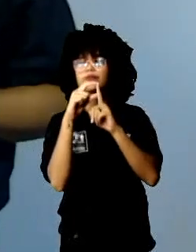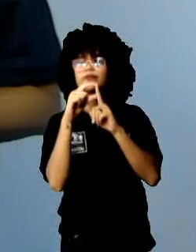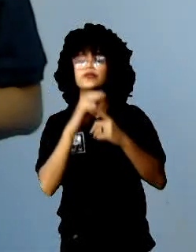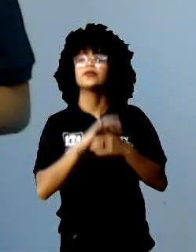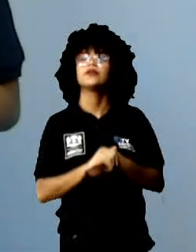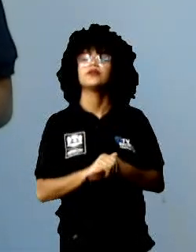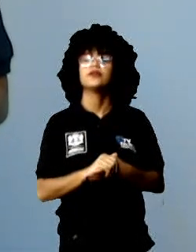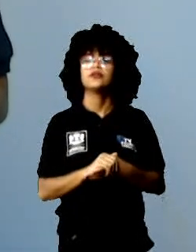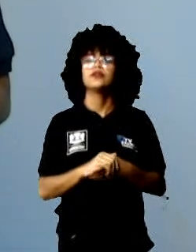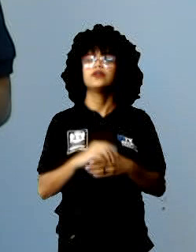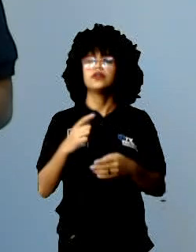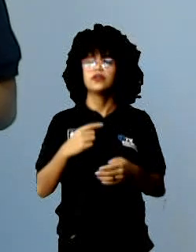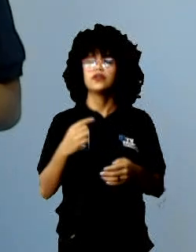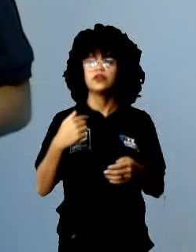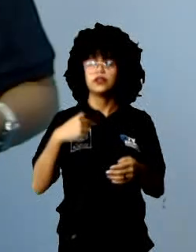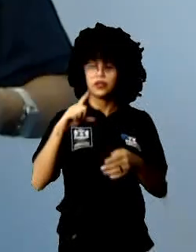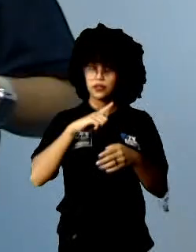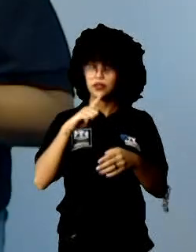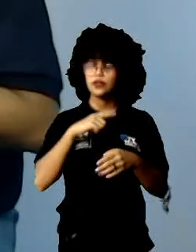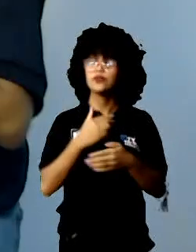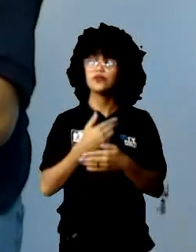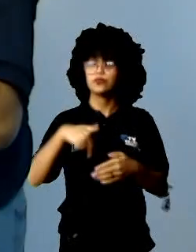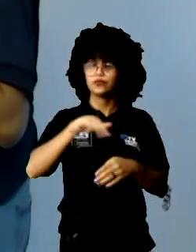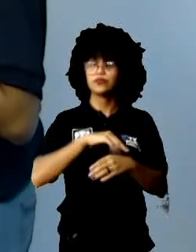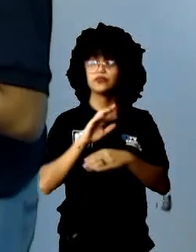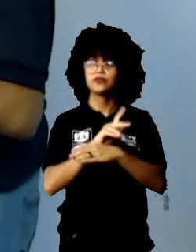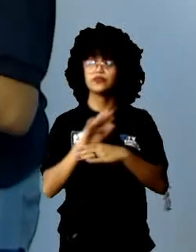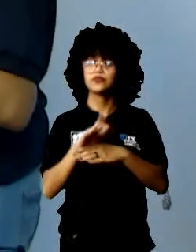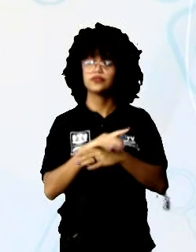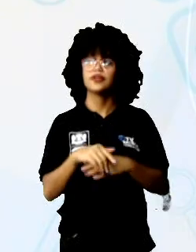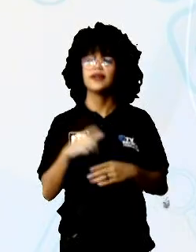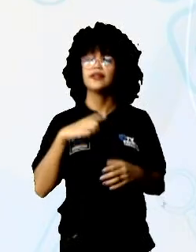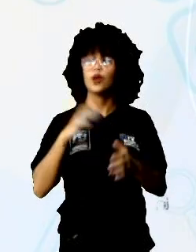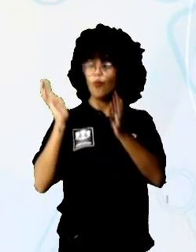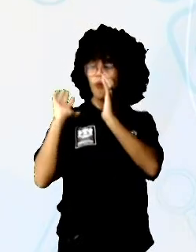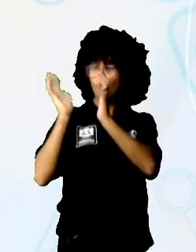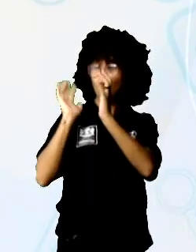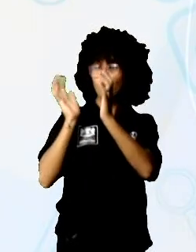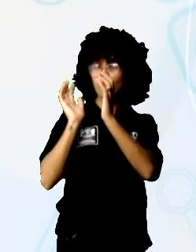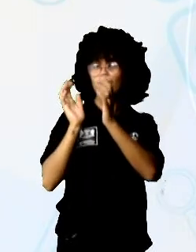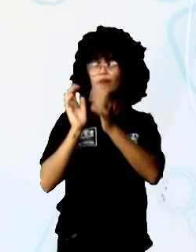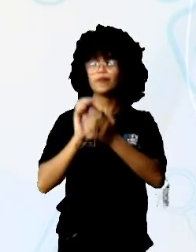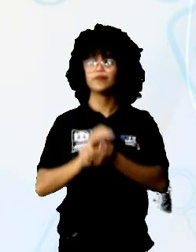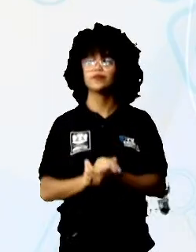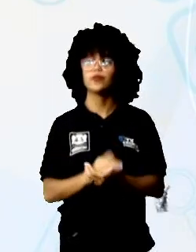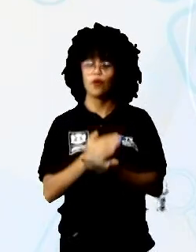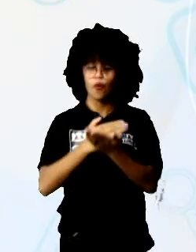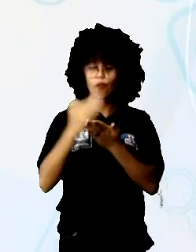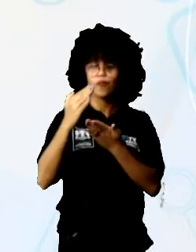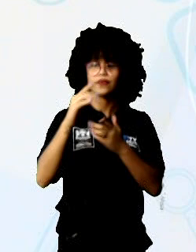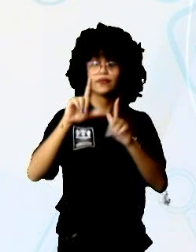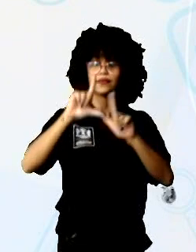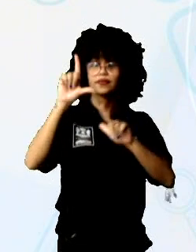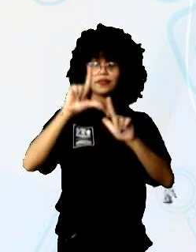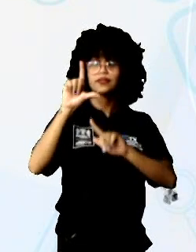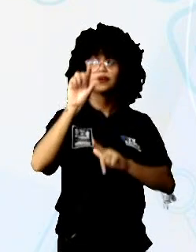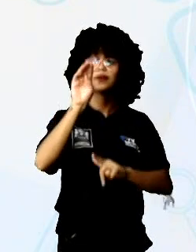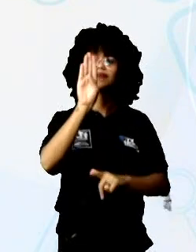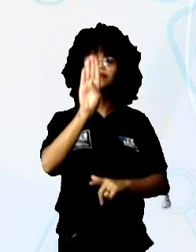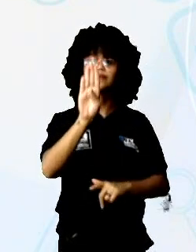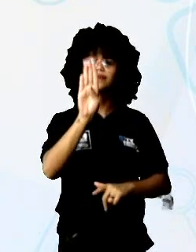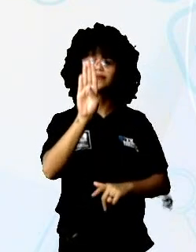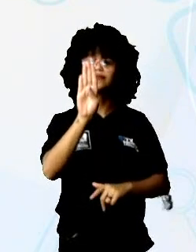que fazem parte do nosso alfabeto vamos lá eu tenho um bola e bola começa com qual letra nha